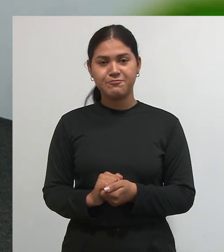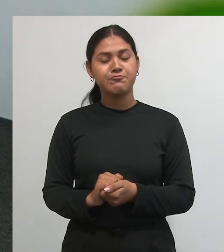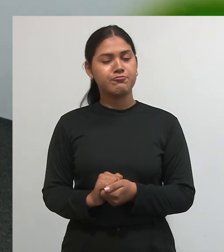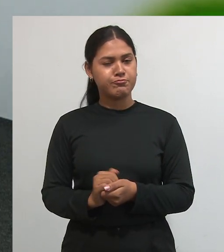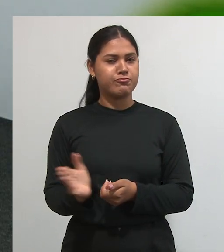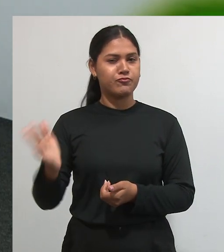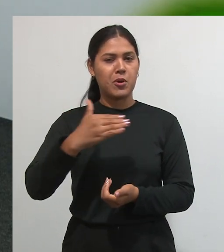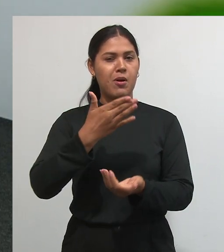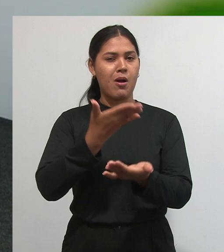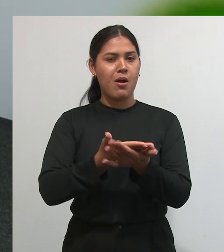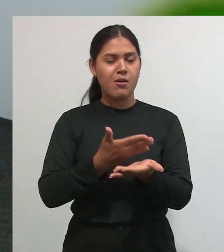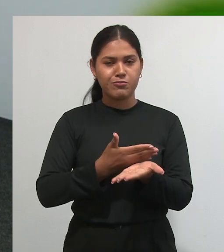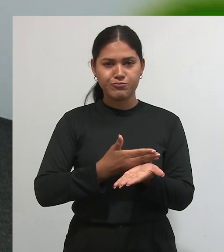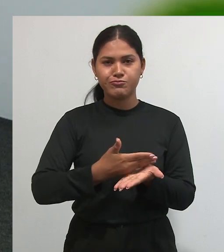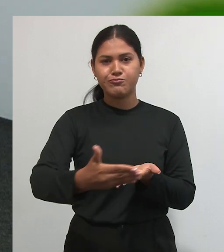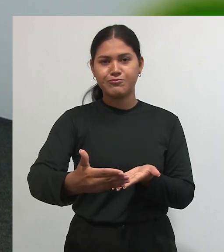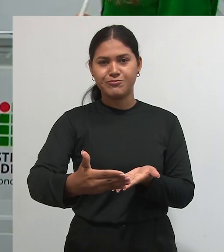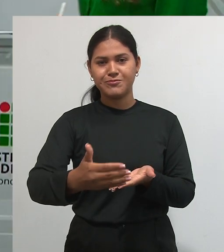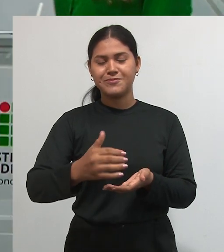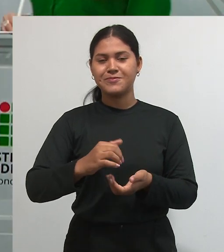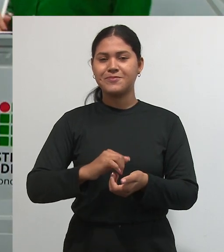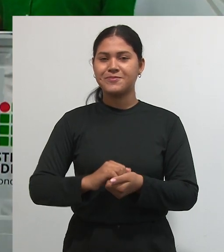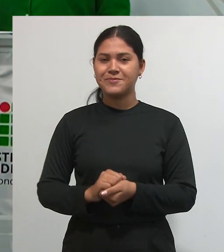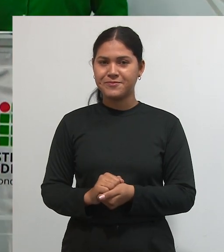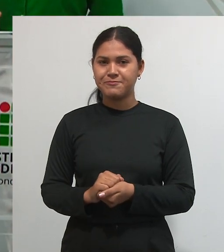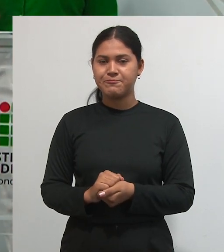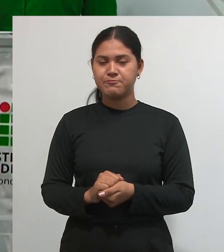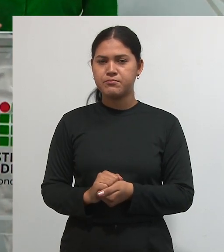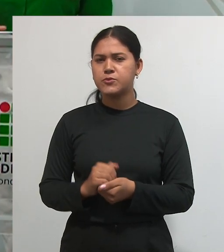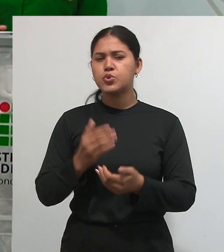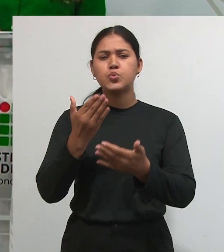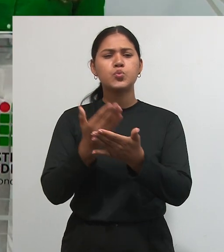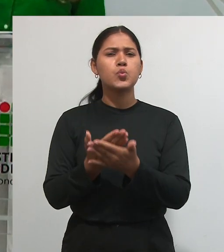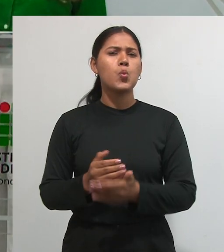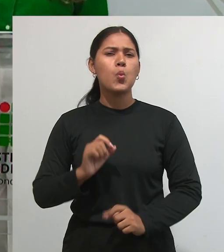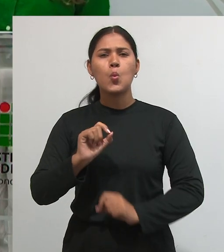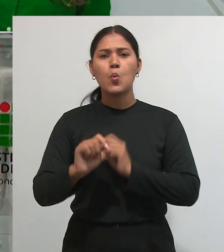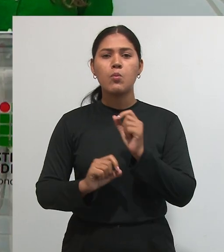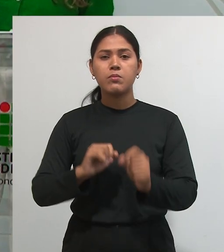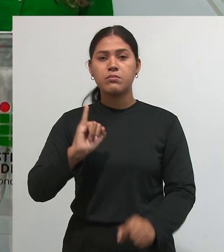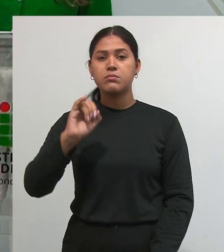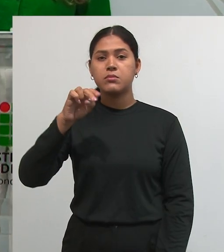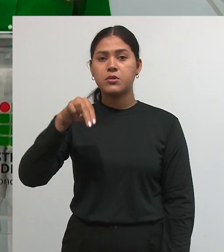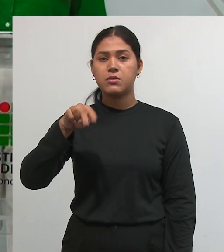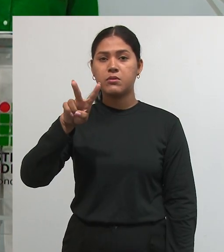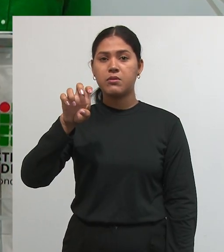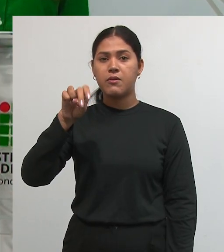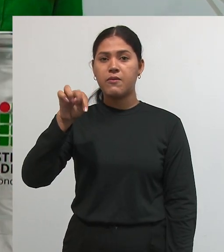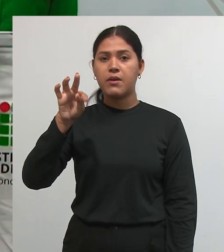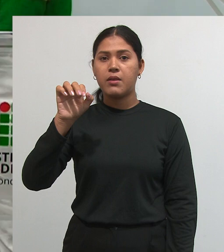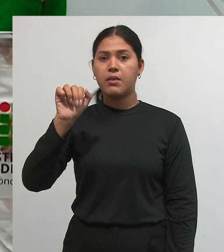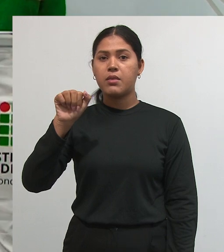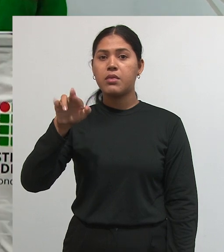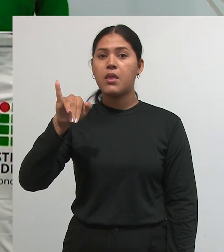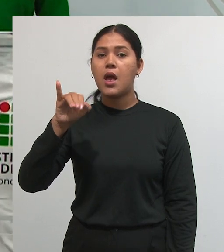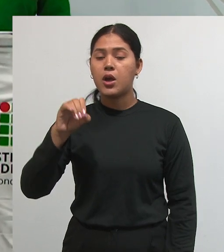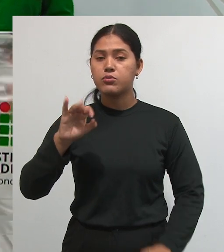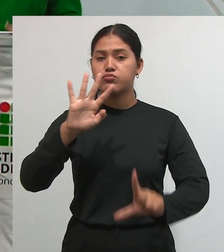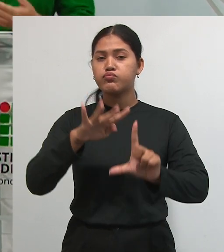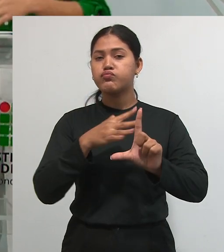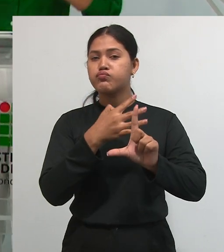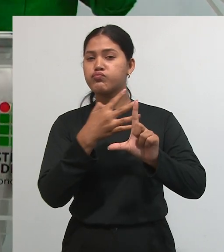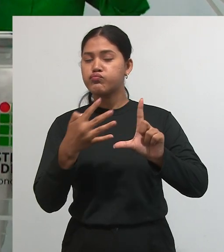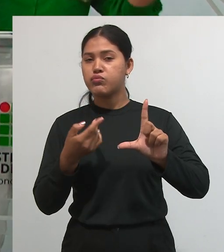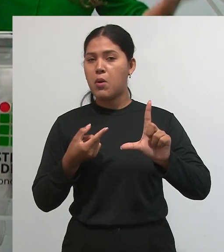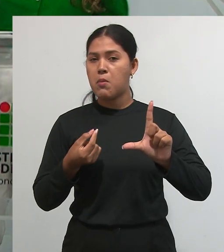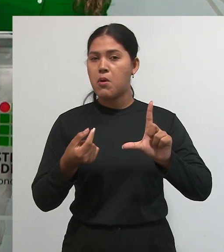isso, agora vamos começar a nossa aula, né? Vamos estudar sobre inventário na administração pública. Vamos saber a